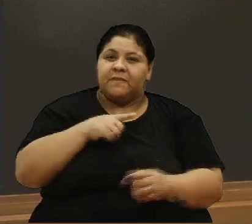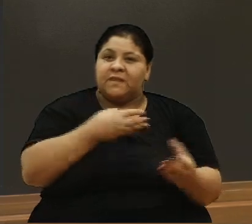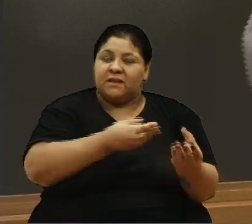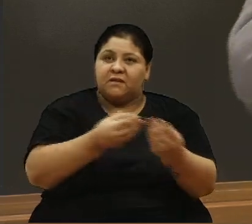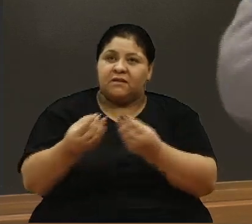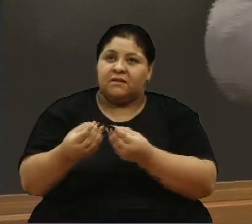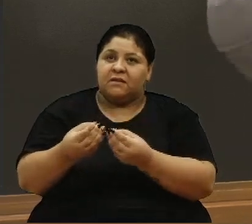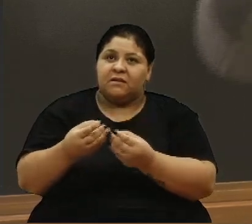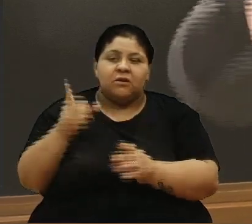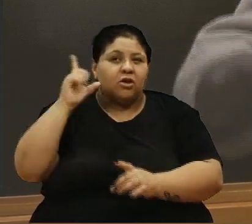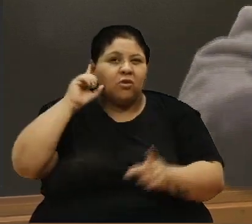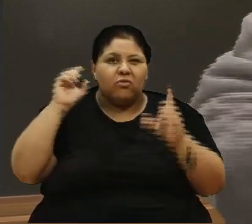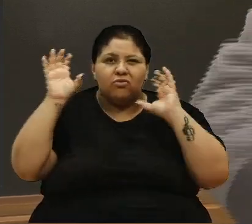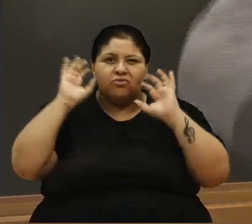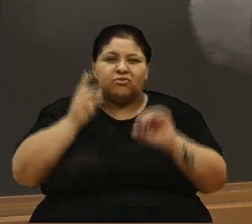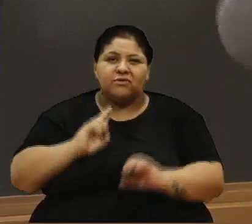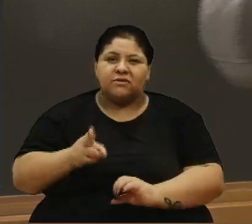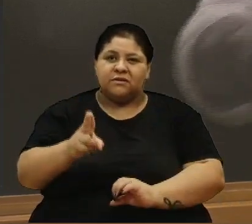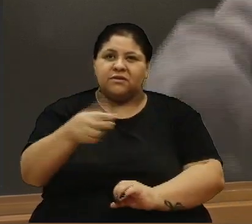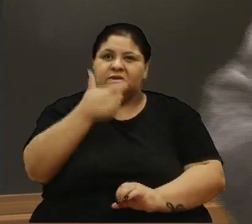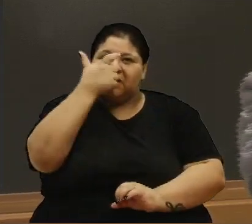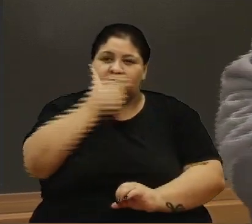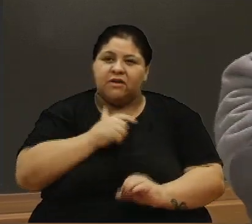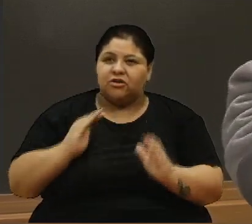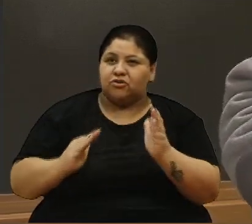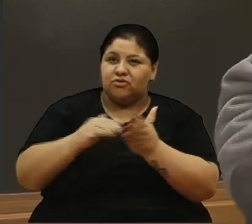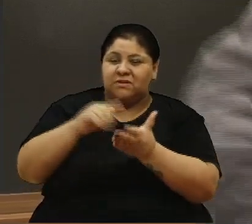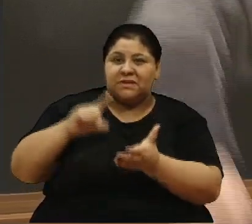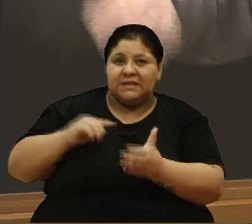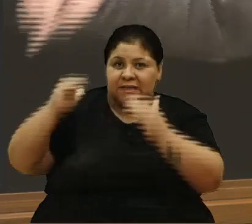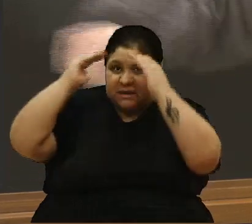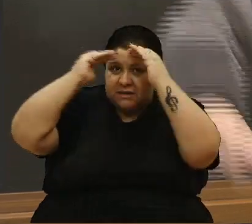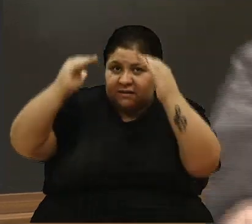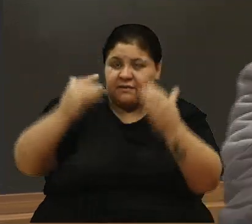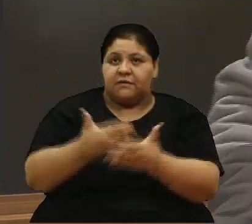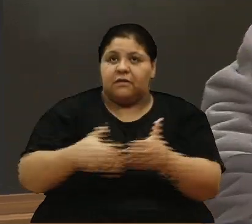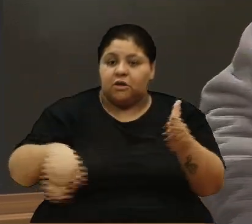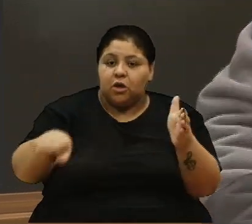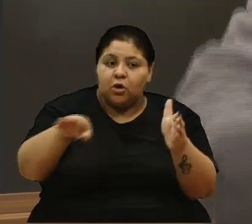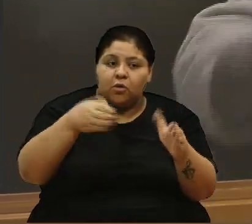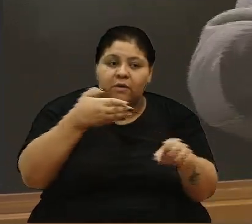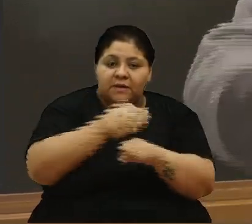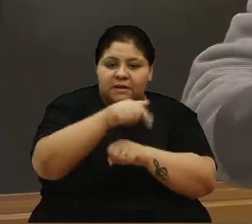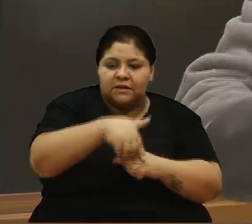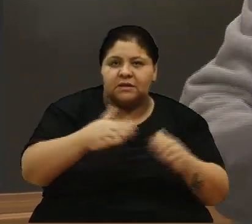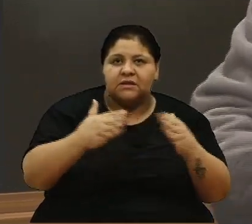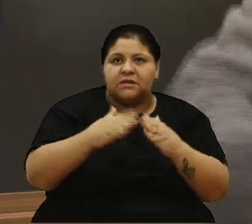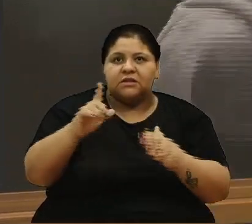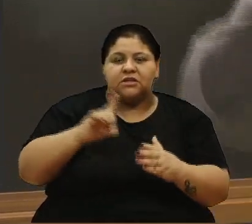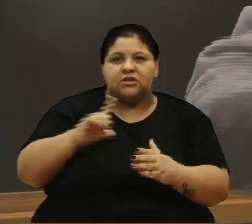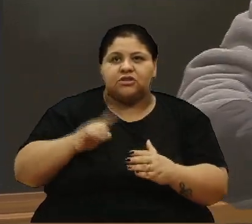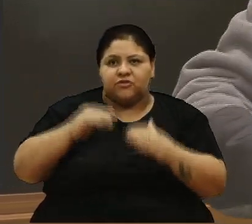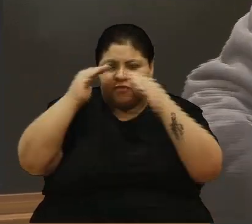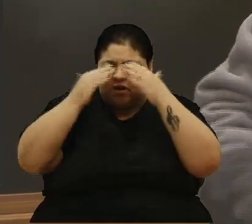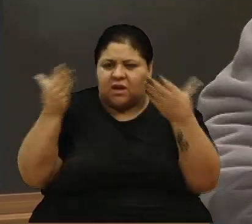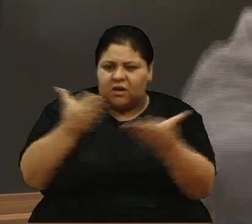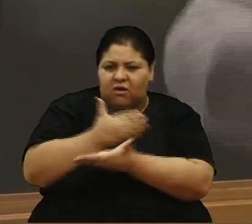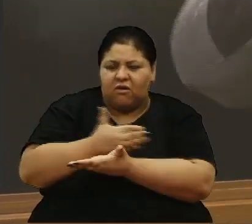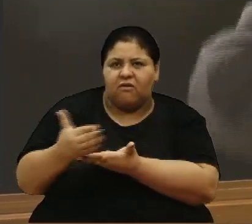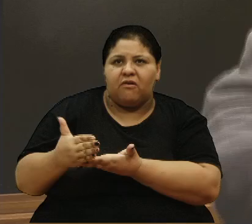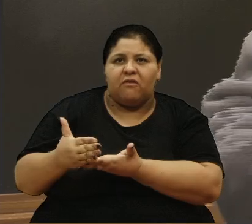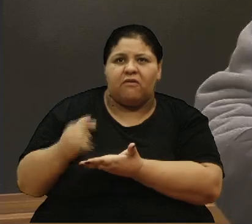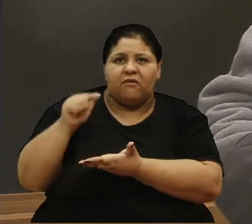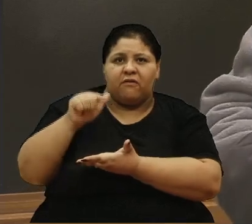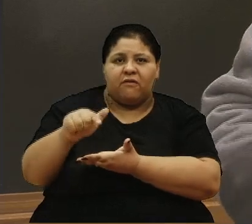que eu escuto. E escuto quieto, porque eu acho que o mínimo que a gente tem que ter é respeito. Quando eu entrei nessa Casa Legislativa, tive respeito. Agora, a partir do momento que o